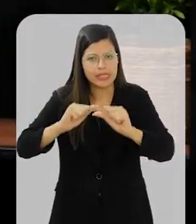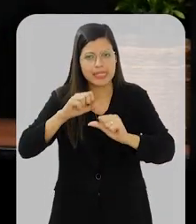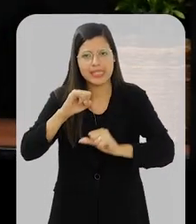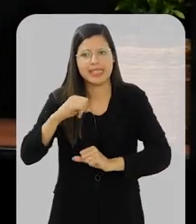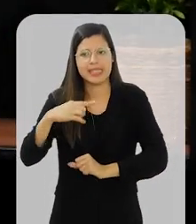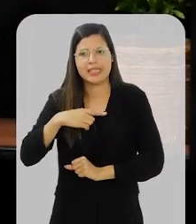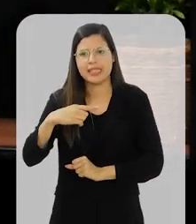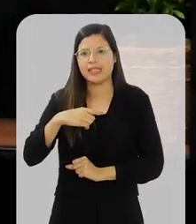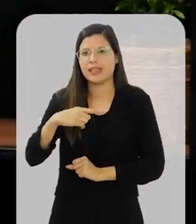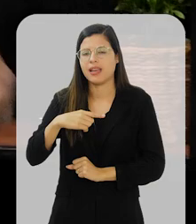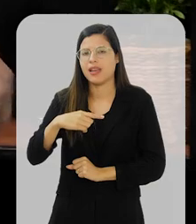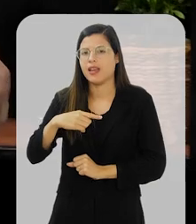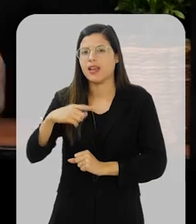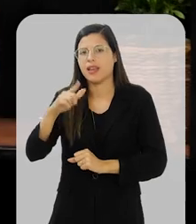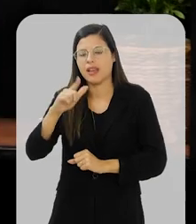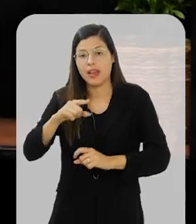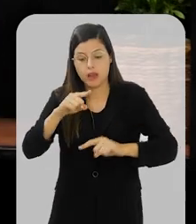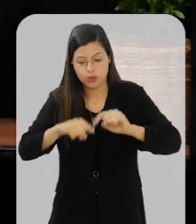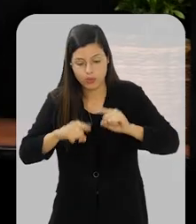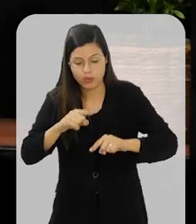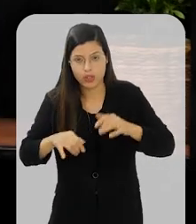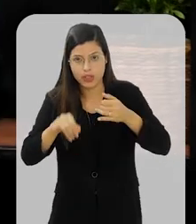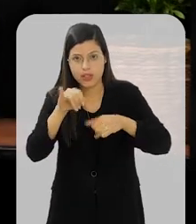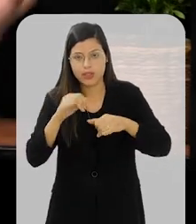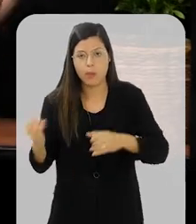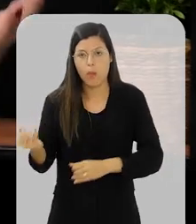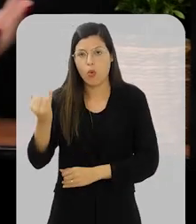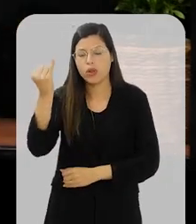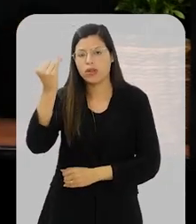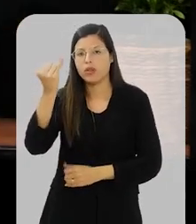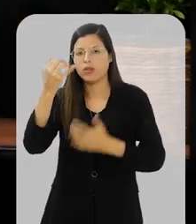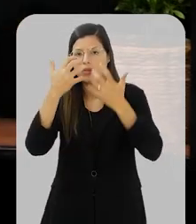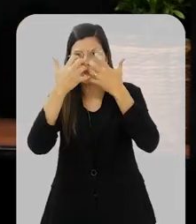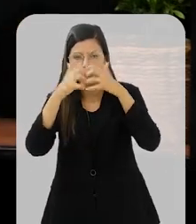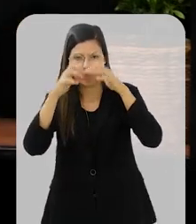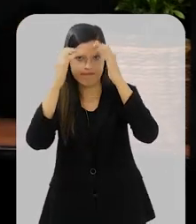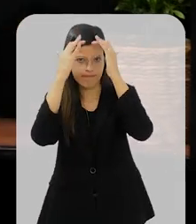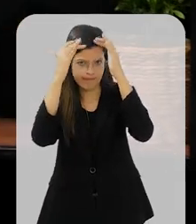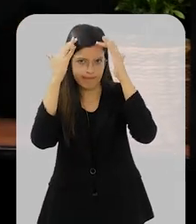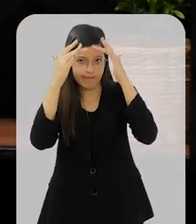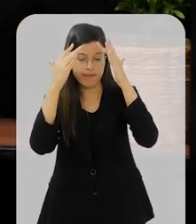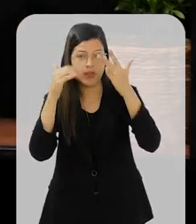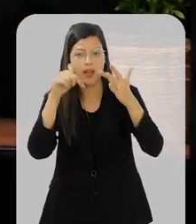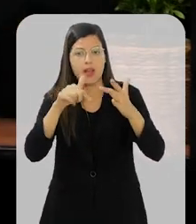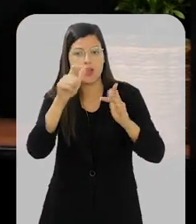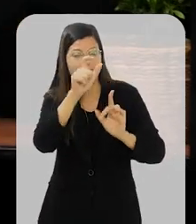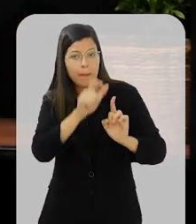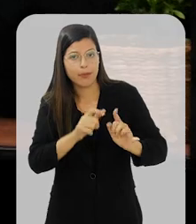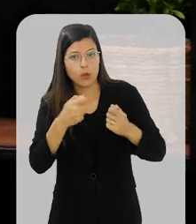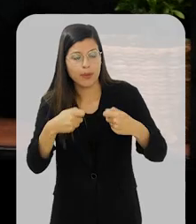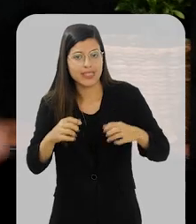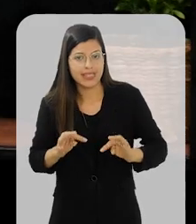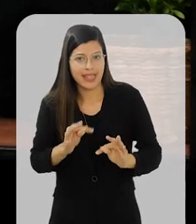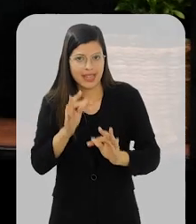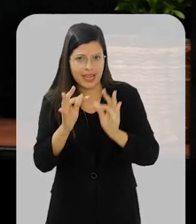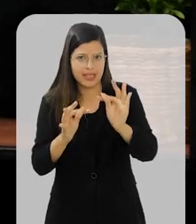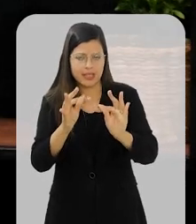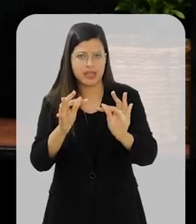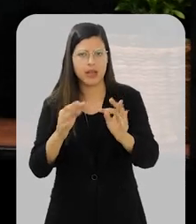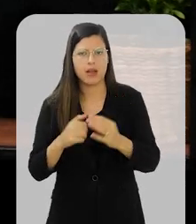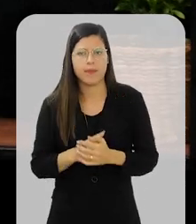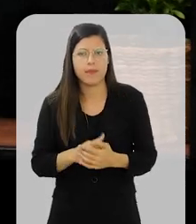um desbalanço do neurotransmissor, né, que são substâncias super importantes para o bom funcionamento do nosso cérebro, esse indivíduo vai ter que